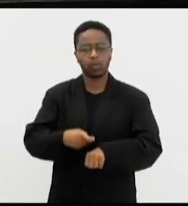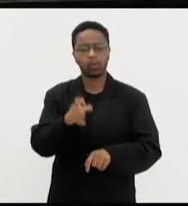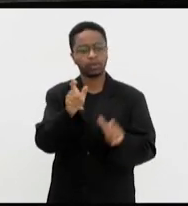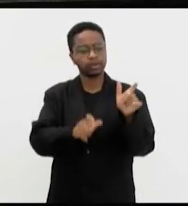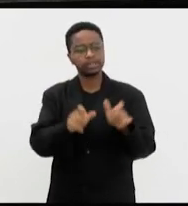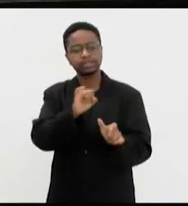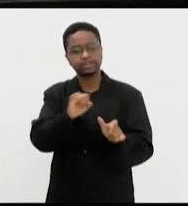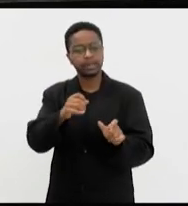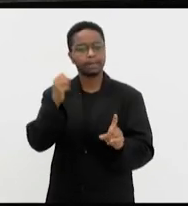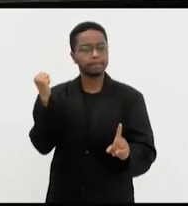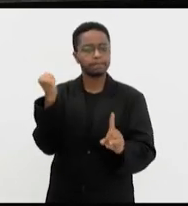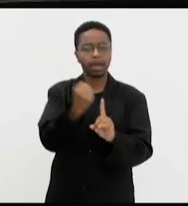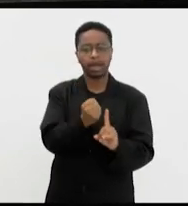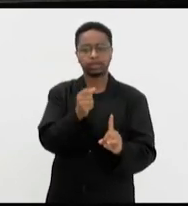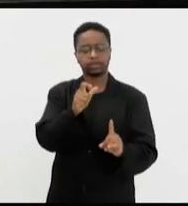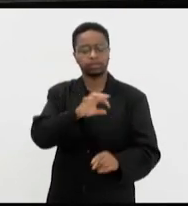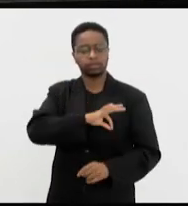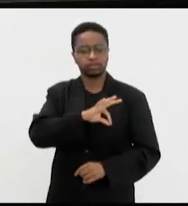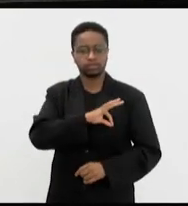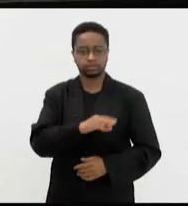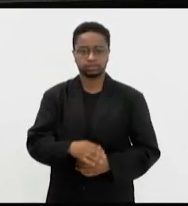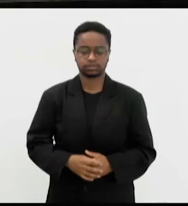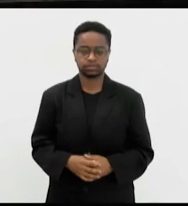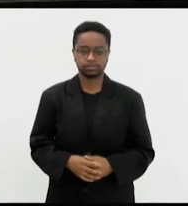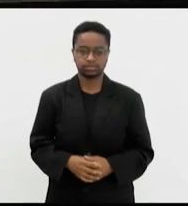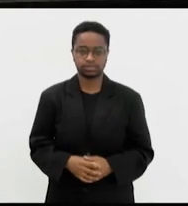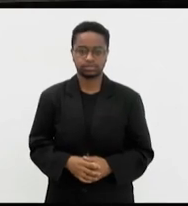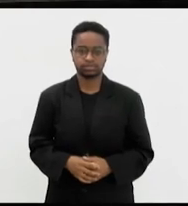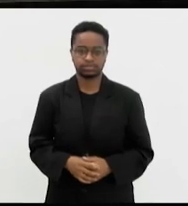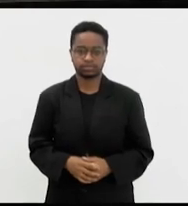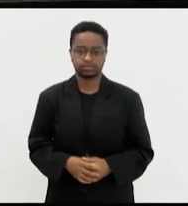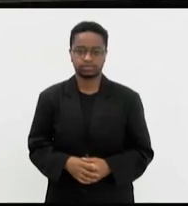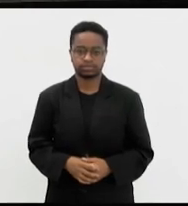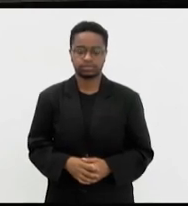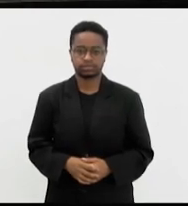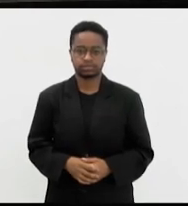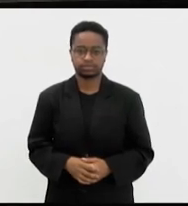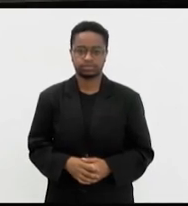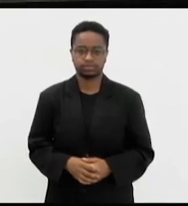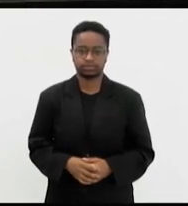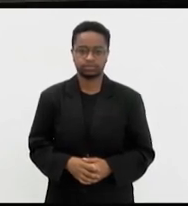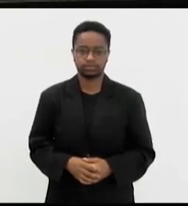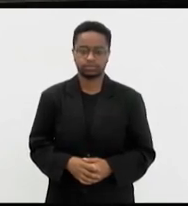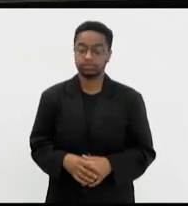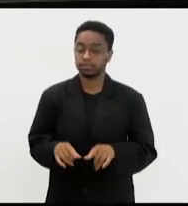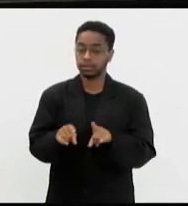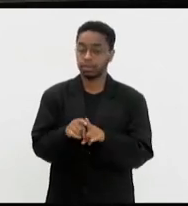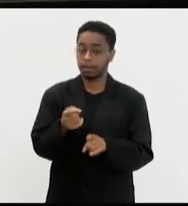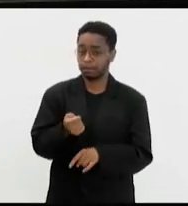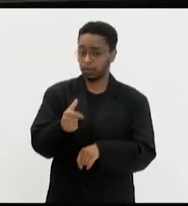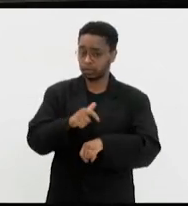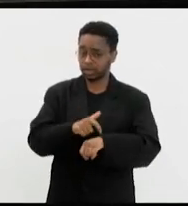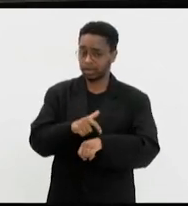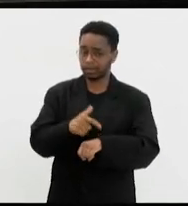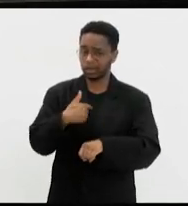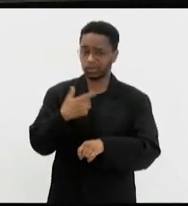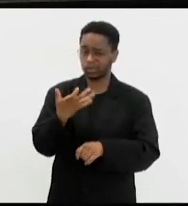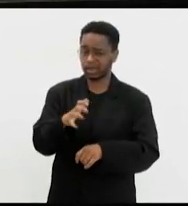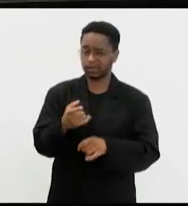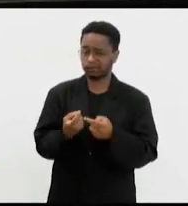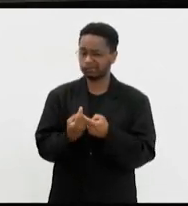Quem assassinou aquele policial recentemente para não voltar muito no